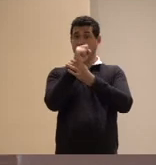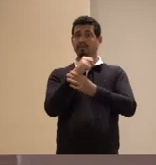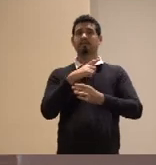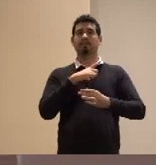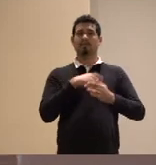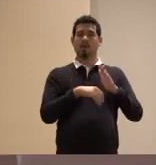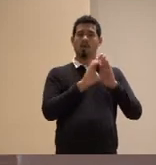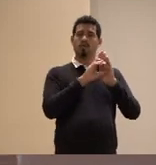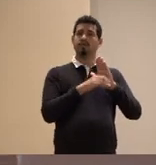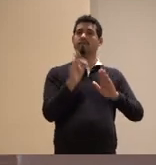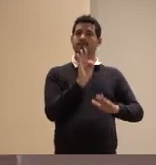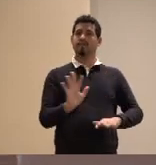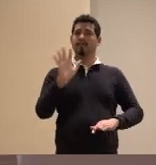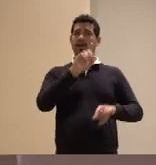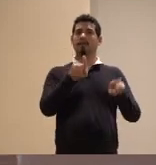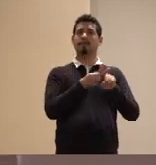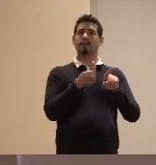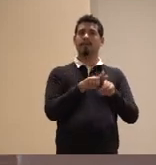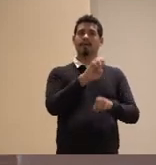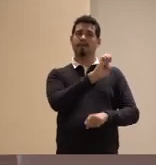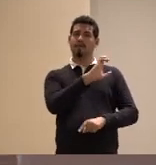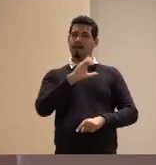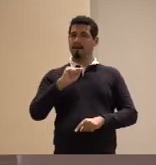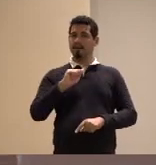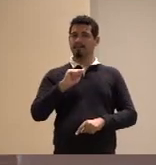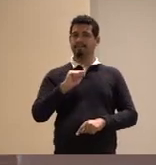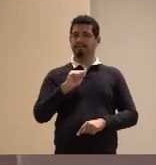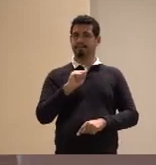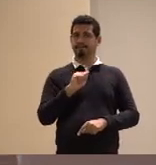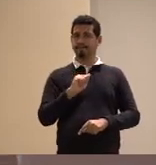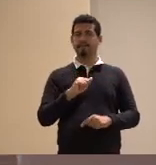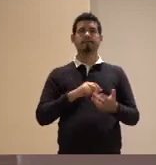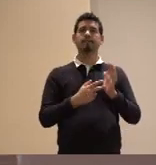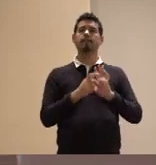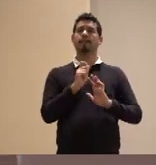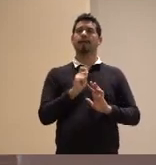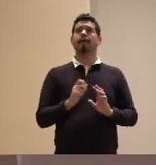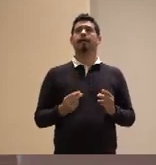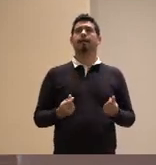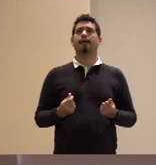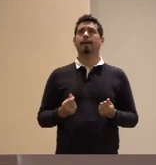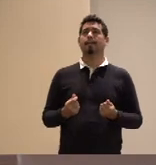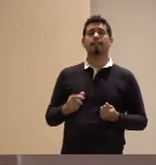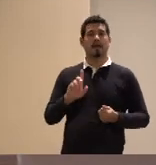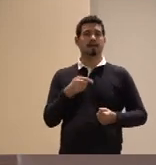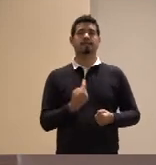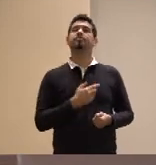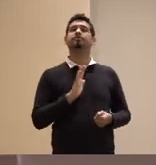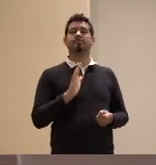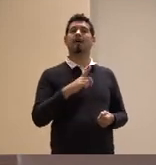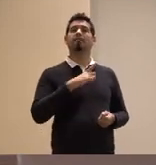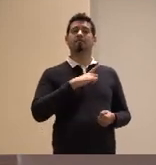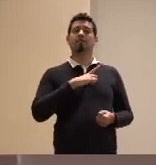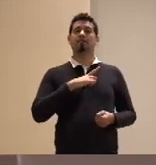Constituição Federal e no Estatuto da Criança e do Adolescente, onde tivemos